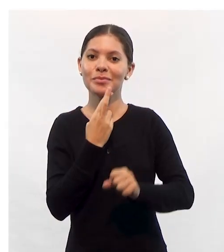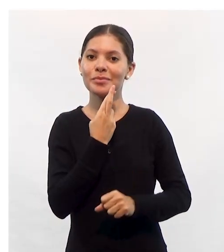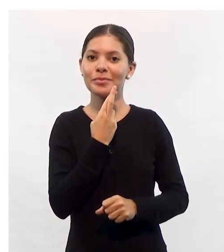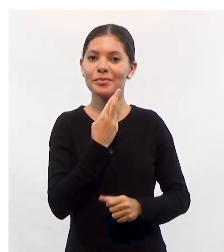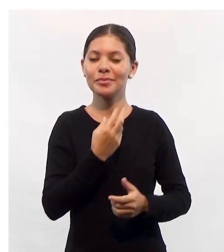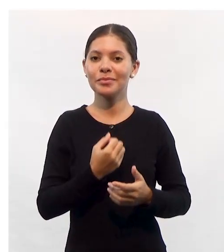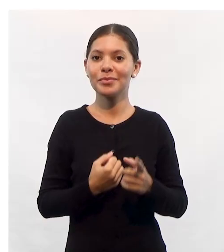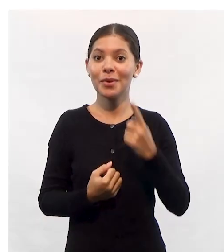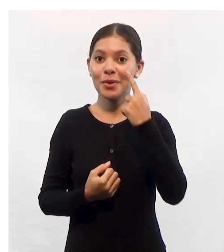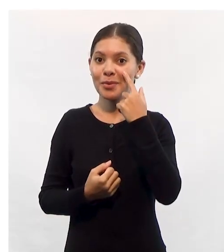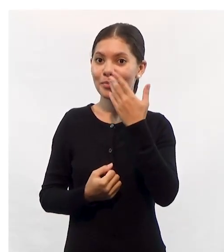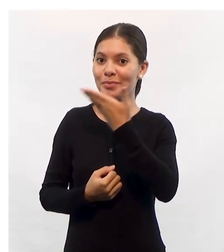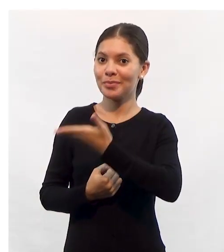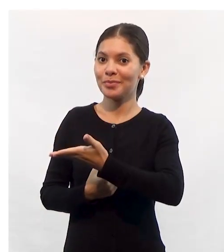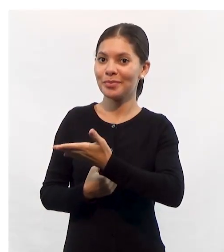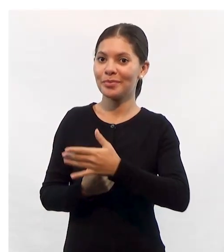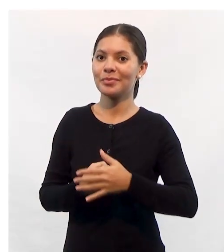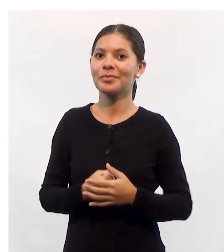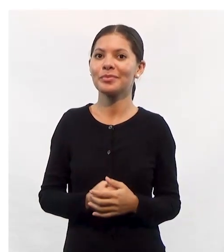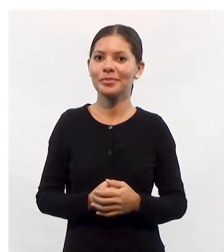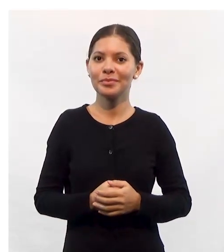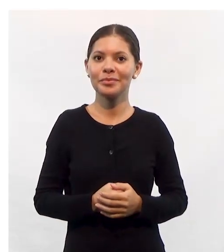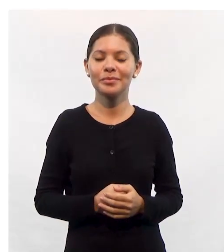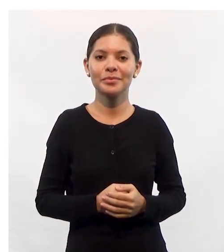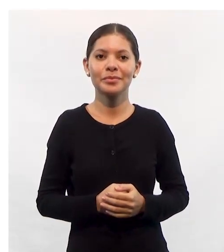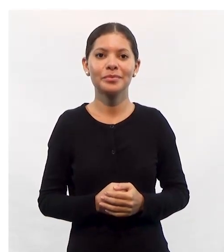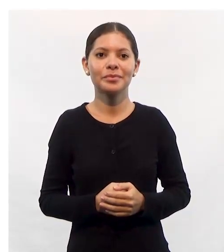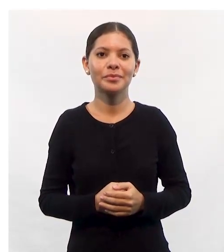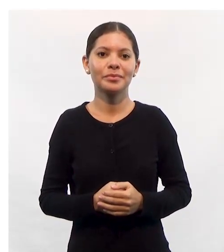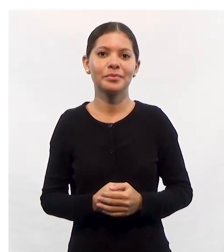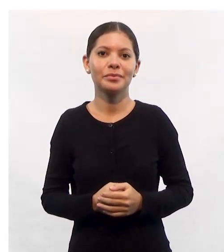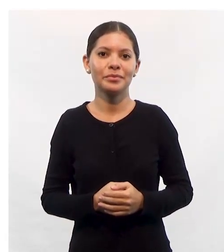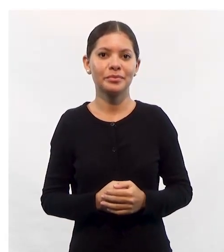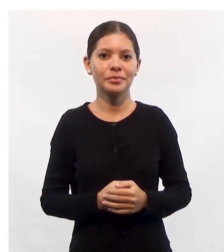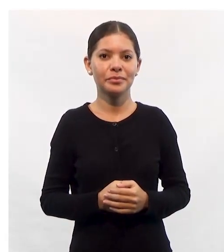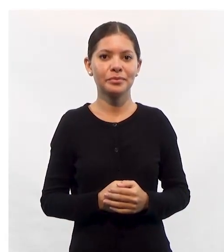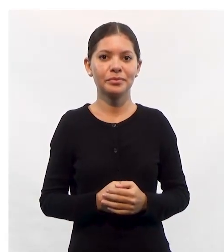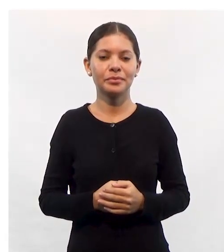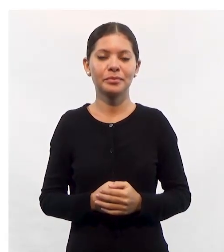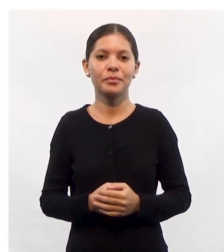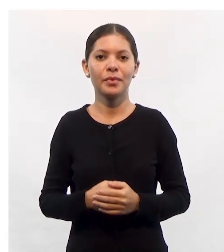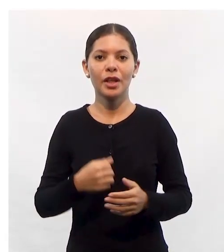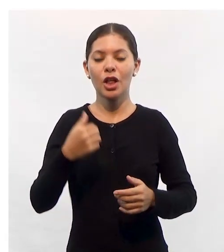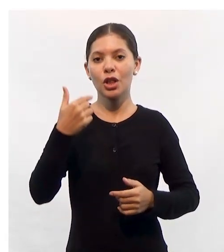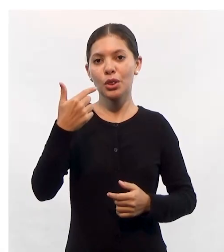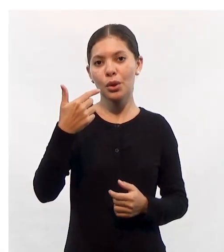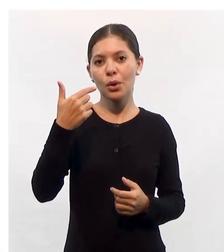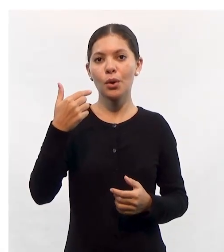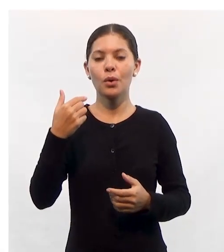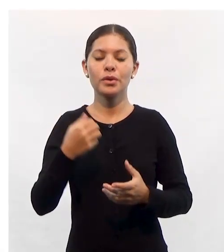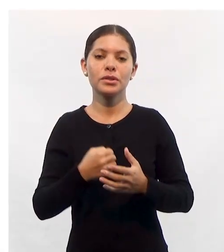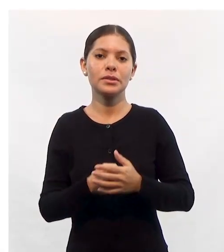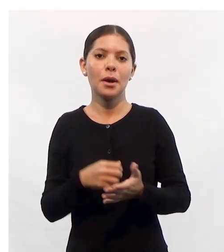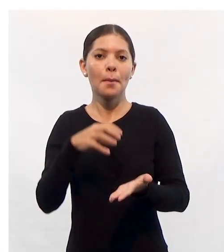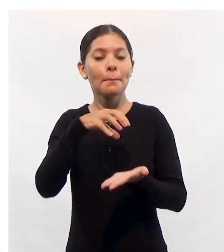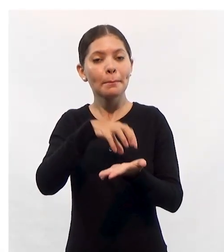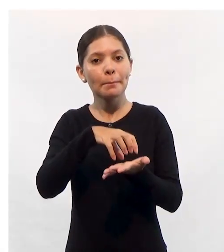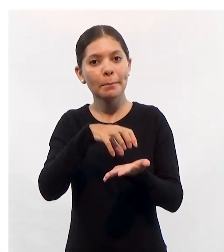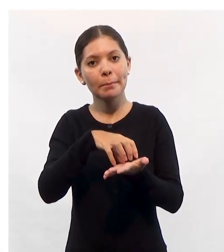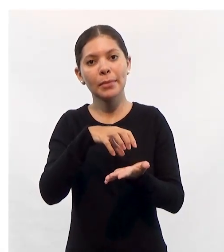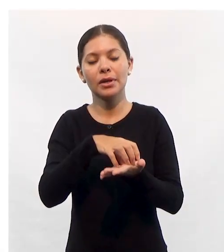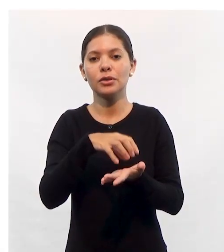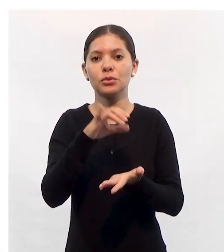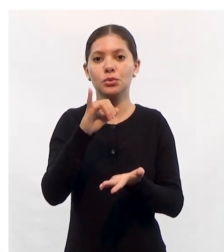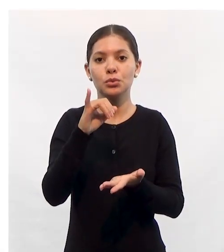restaurante. Estão vendo aqui, olha, buffet 1, buffet 2, aqui a pesagem, aqui